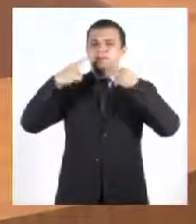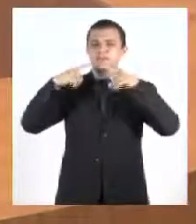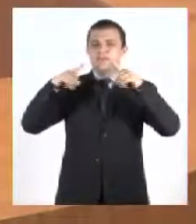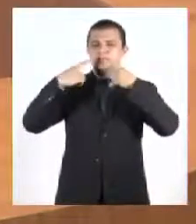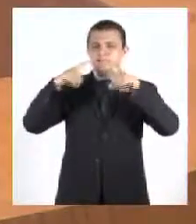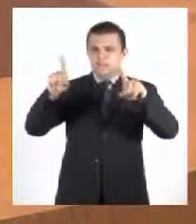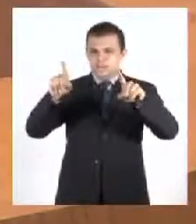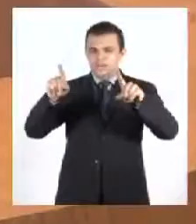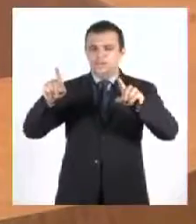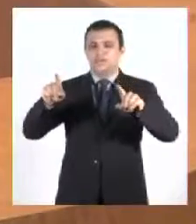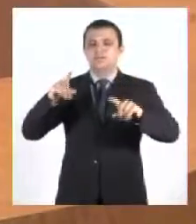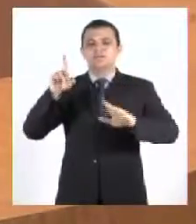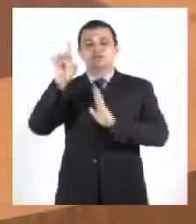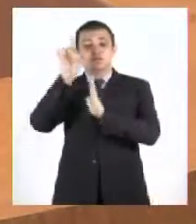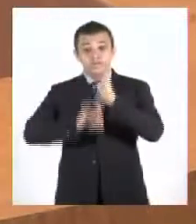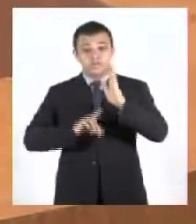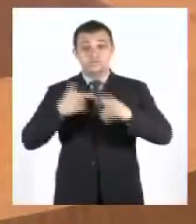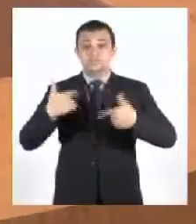trabalhistas,